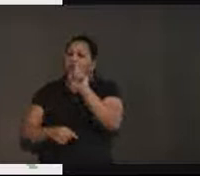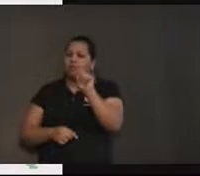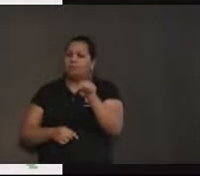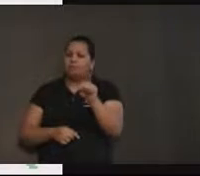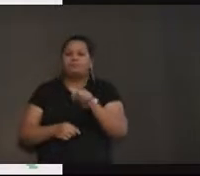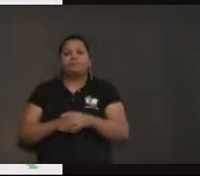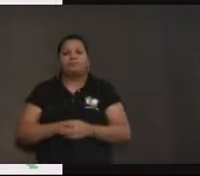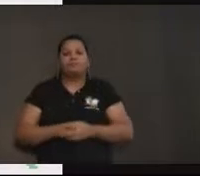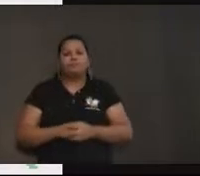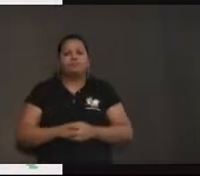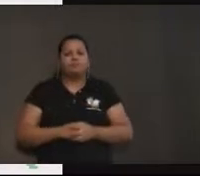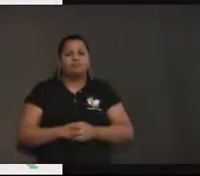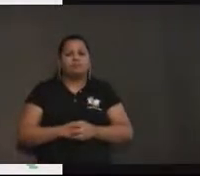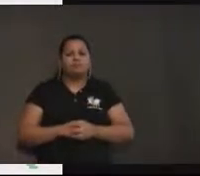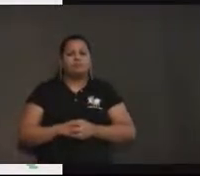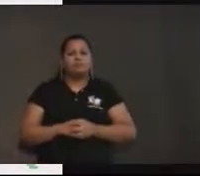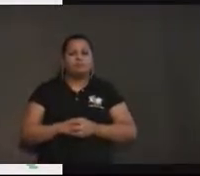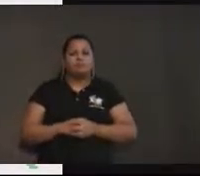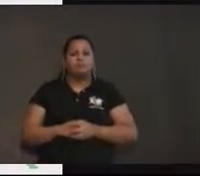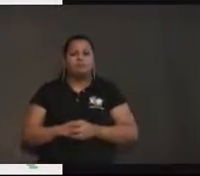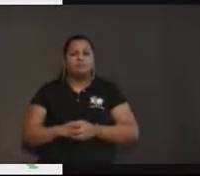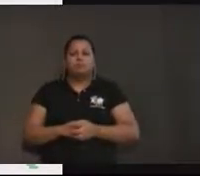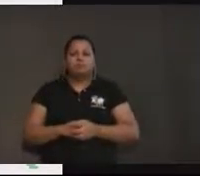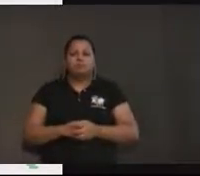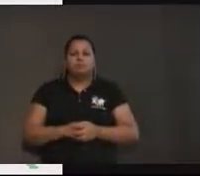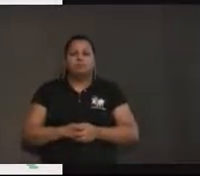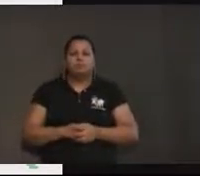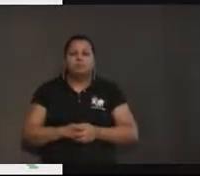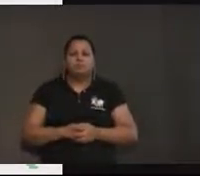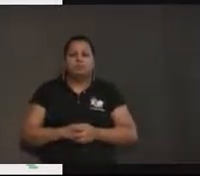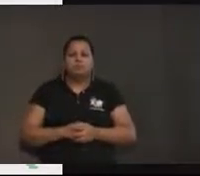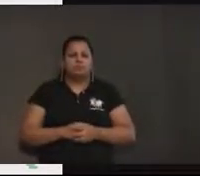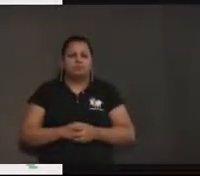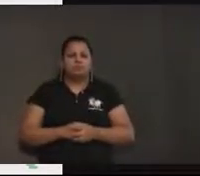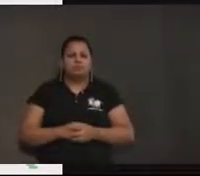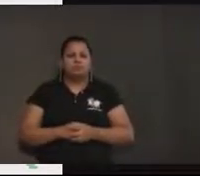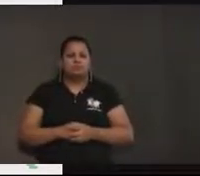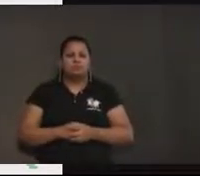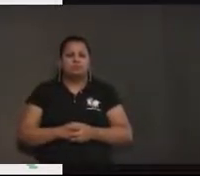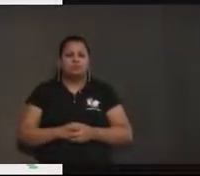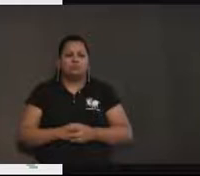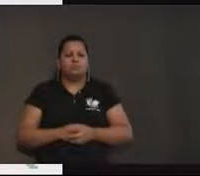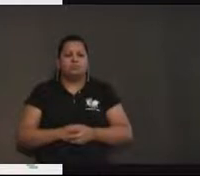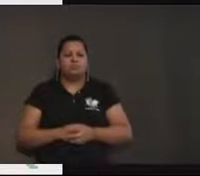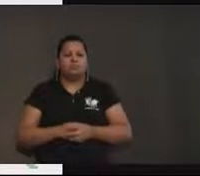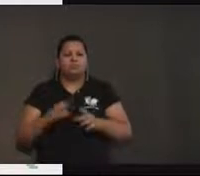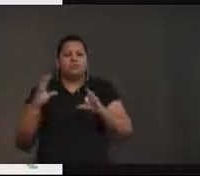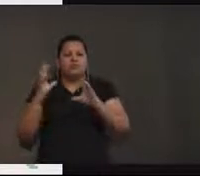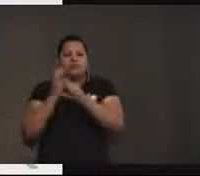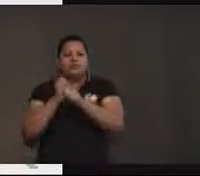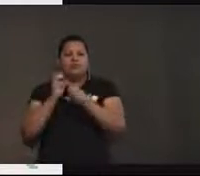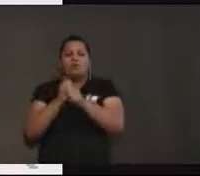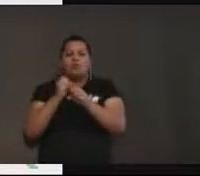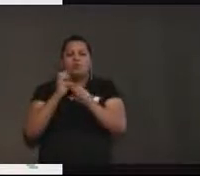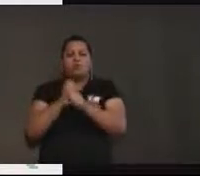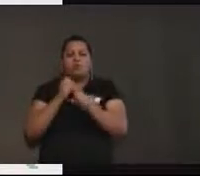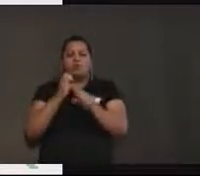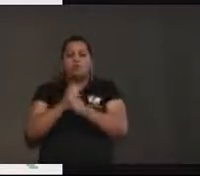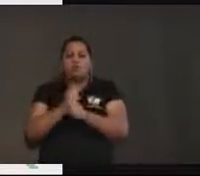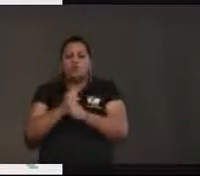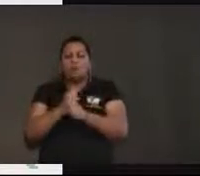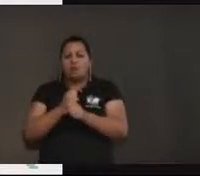esqueleto então passando para frente e você tem a equação cheiroso em que República o funcional